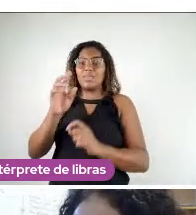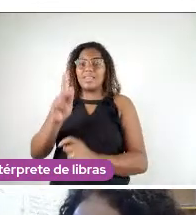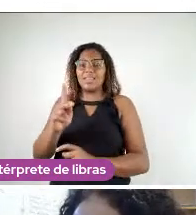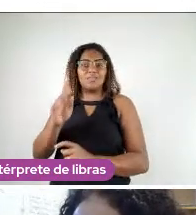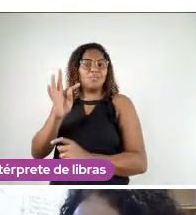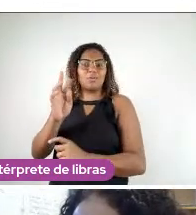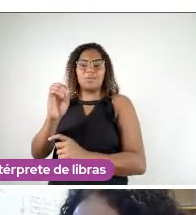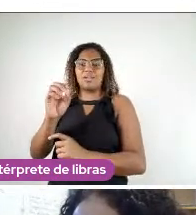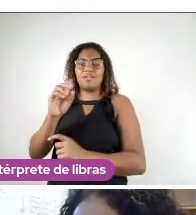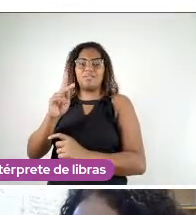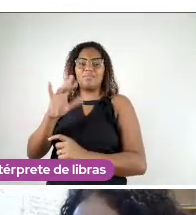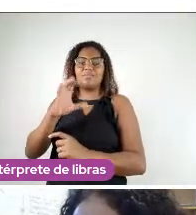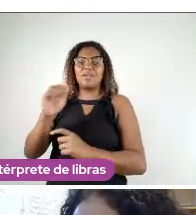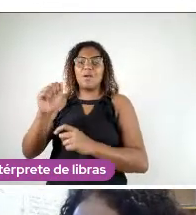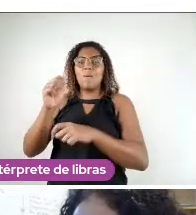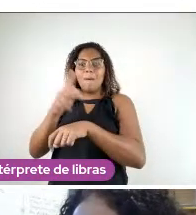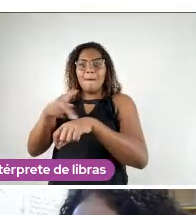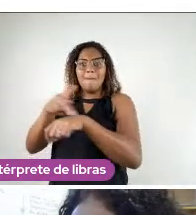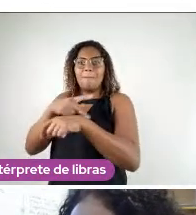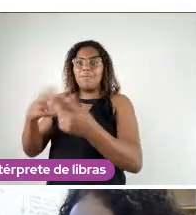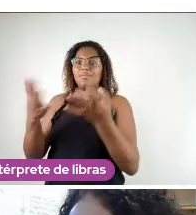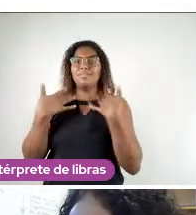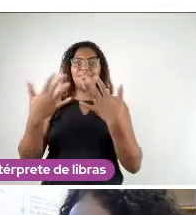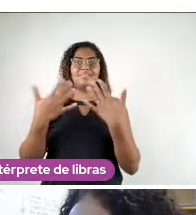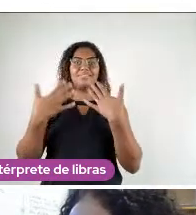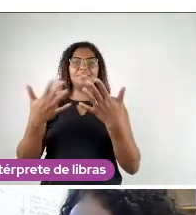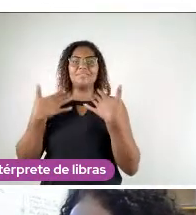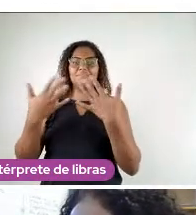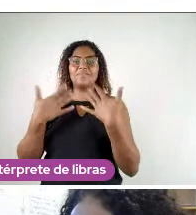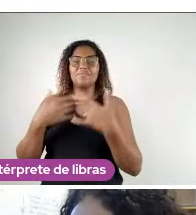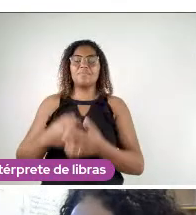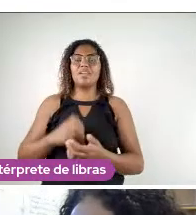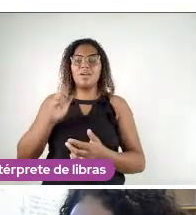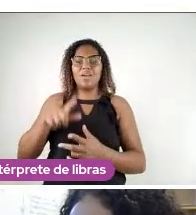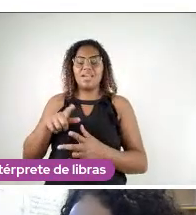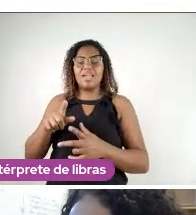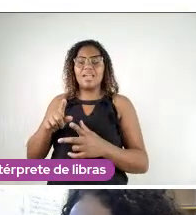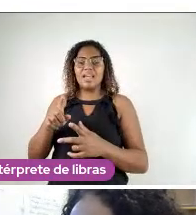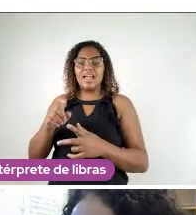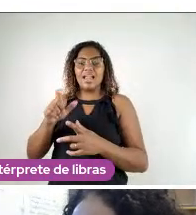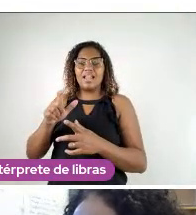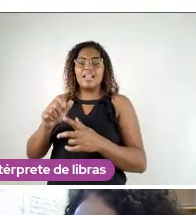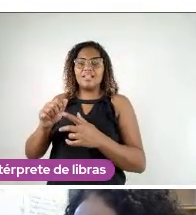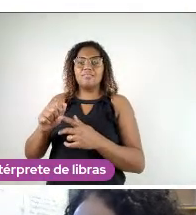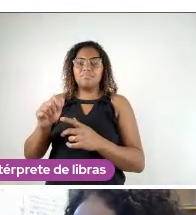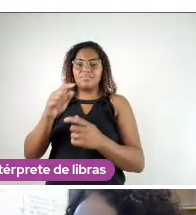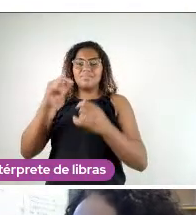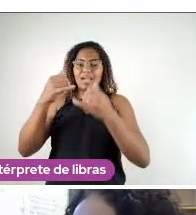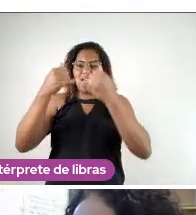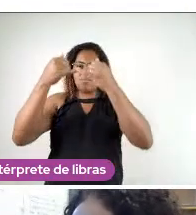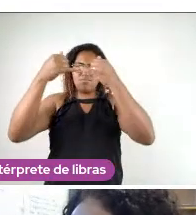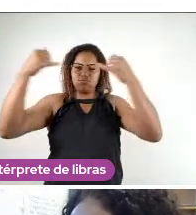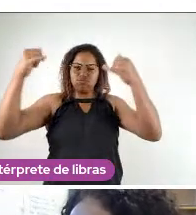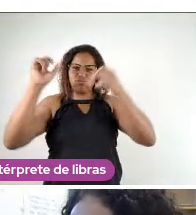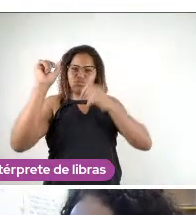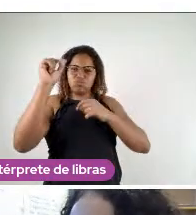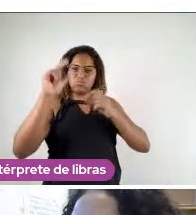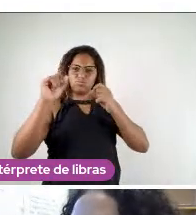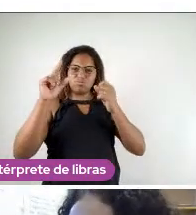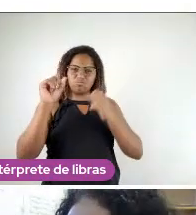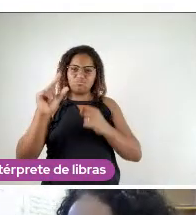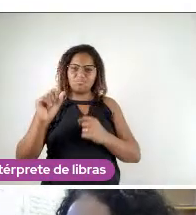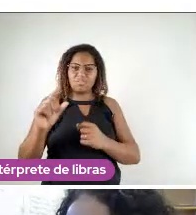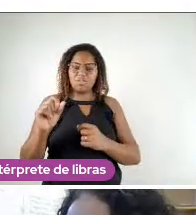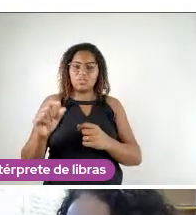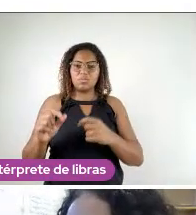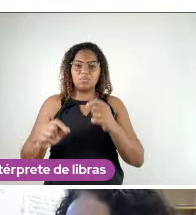1995 era limitada a essas latitudes, né, que a gente está vendo aqui em azul. Mas em 2020, quando foi feito um